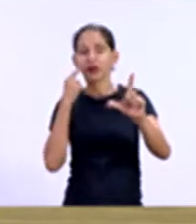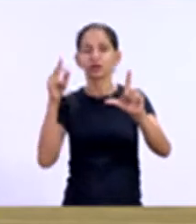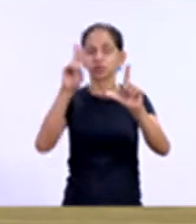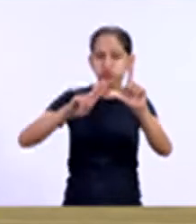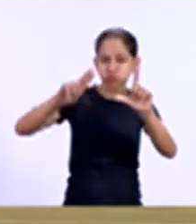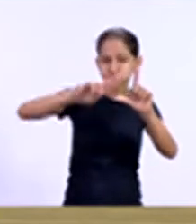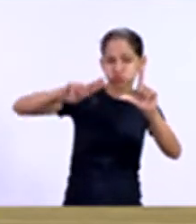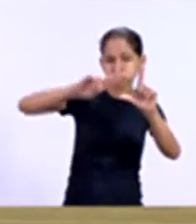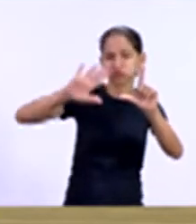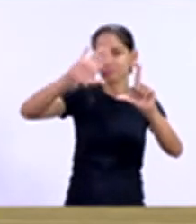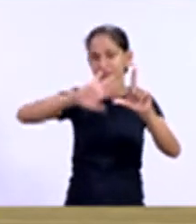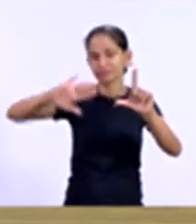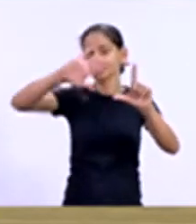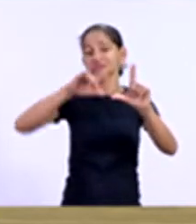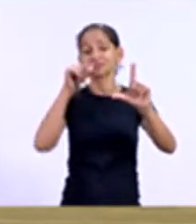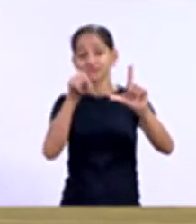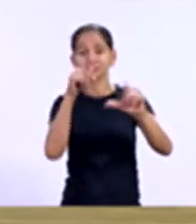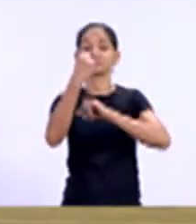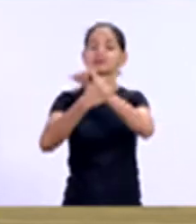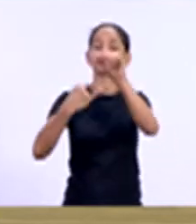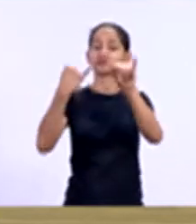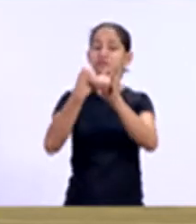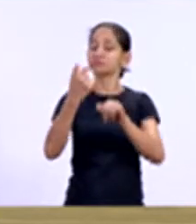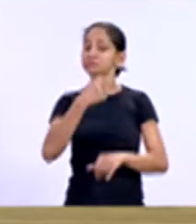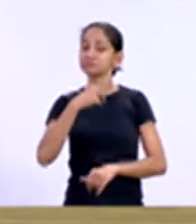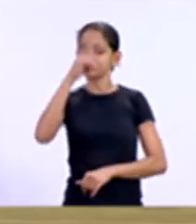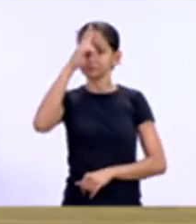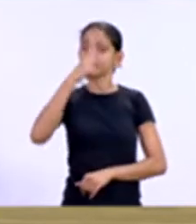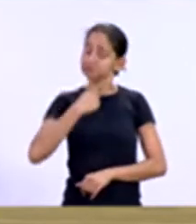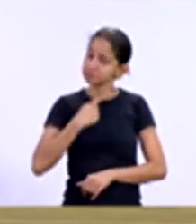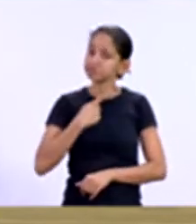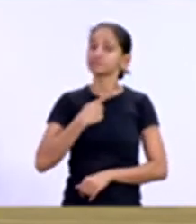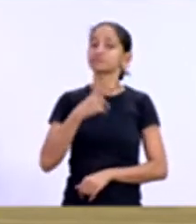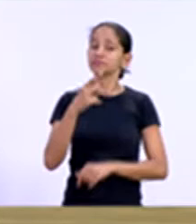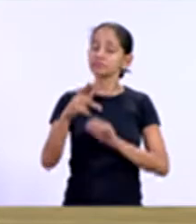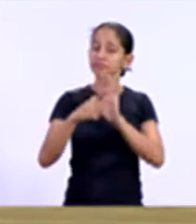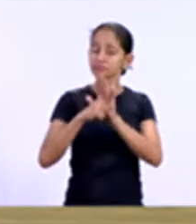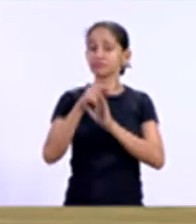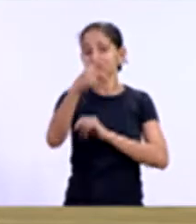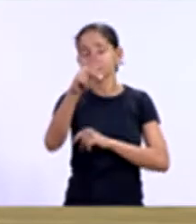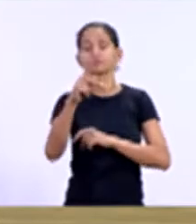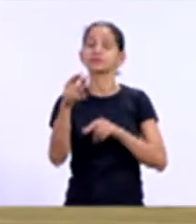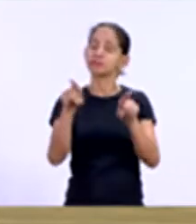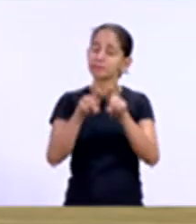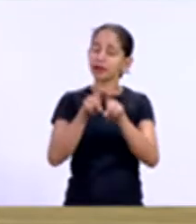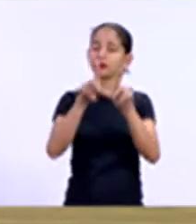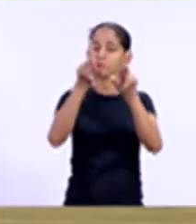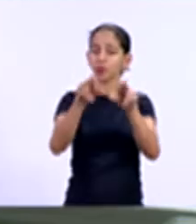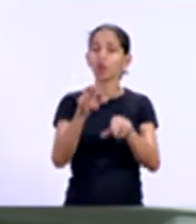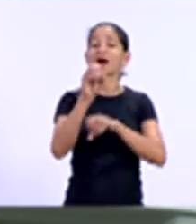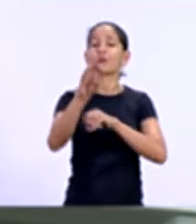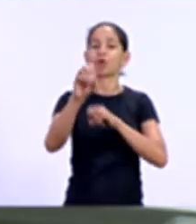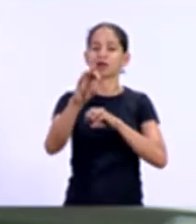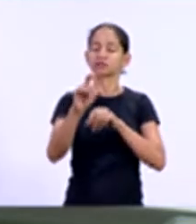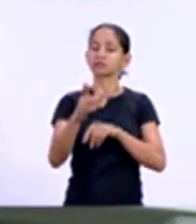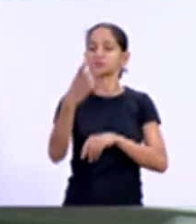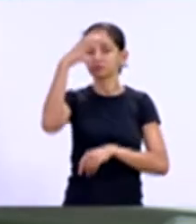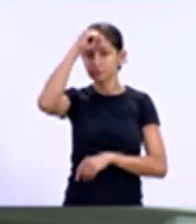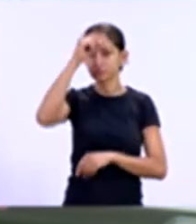usando ela para a nossa educação, né? Para o nosso aprendizado, no nosso dia a dia. O que eu acho também muito interessante